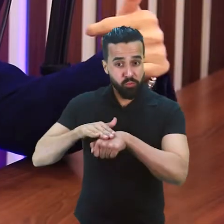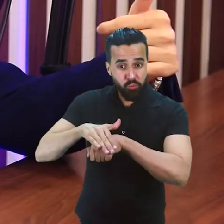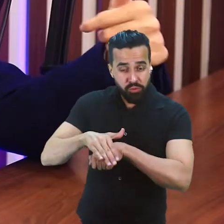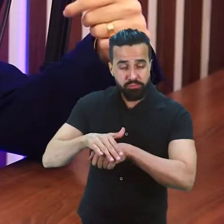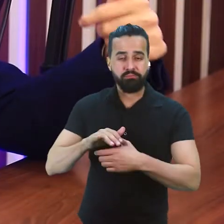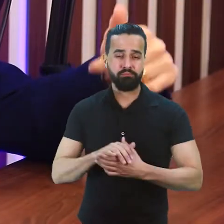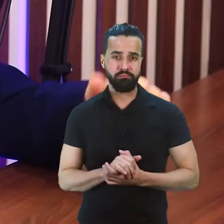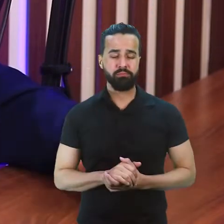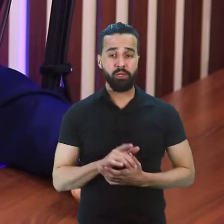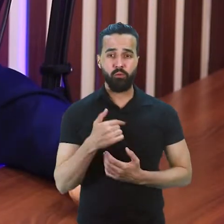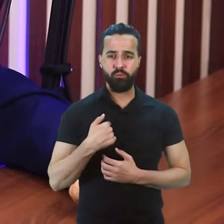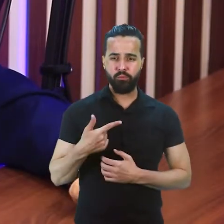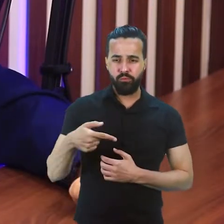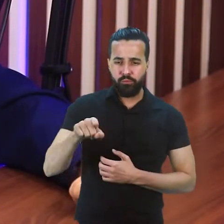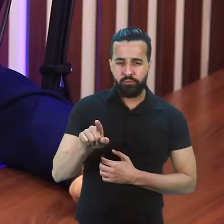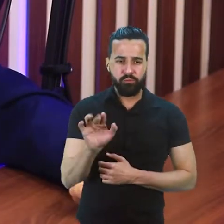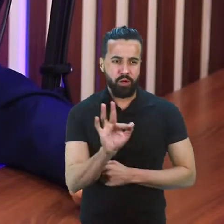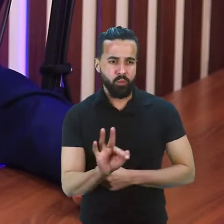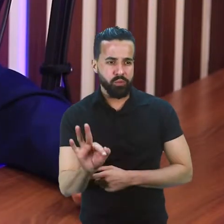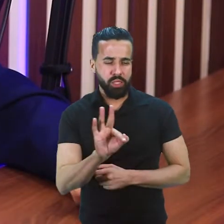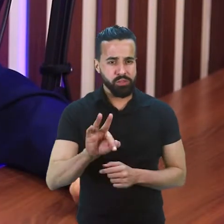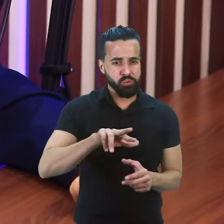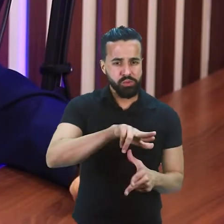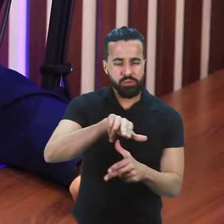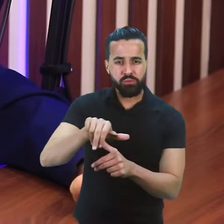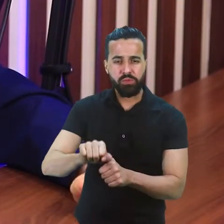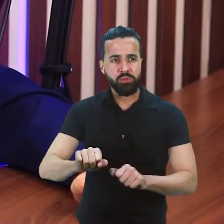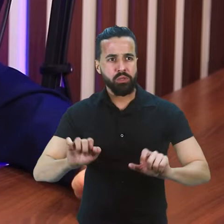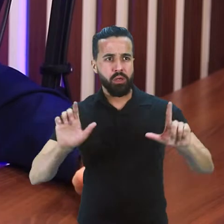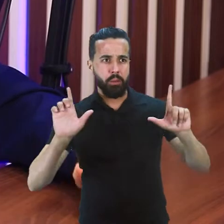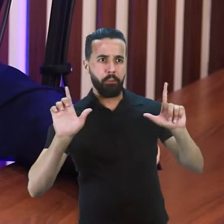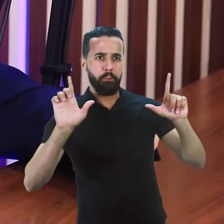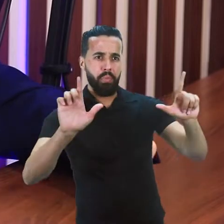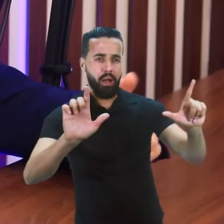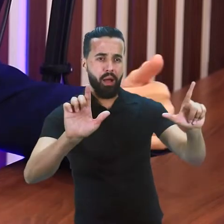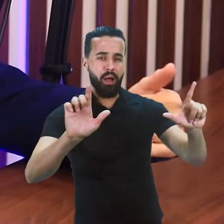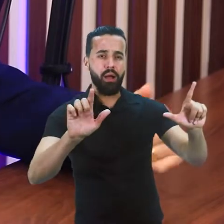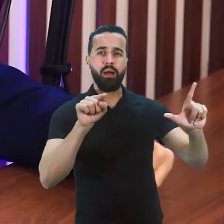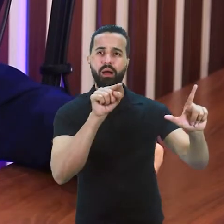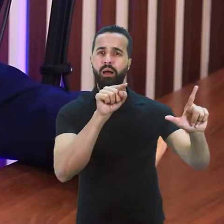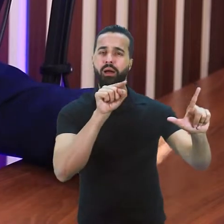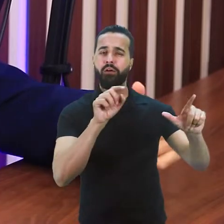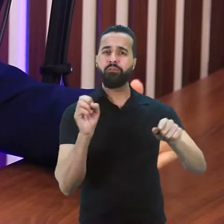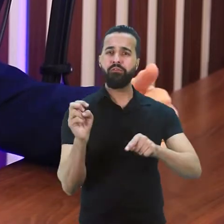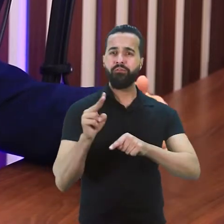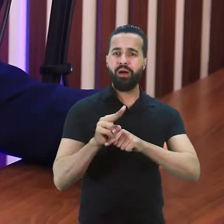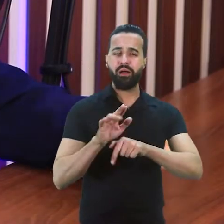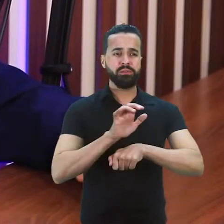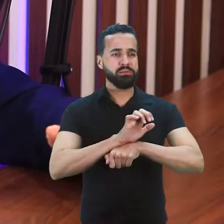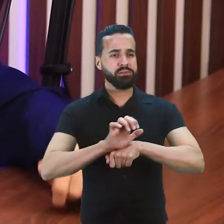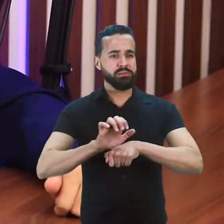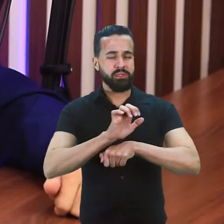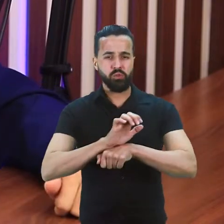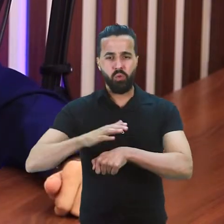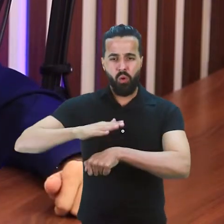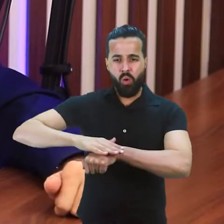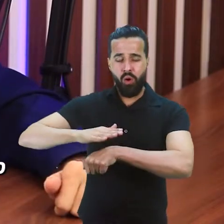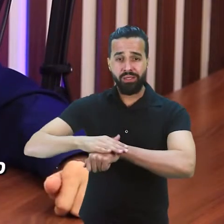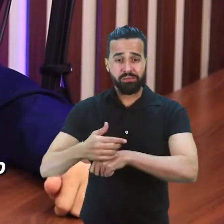tinha lá pregado lá um panfleto divulgando uma vaga de estágio. Isso já era quase 7 horas da